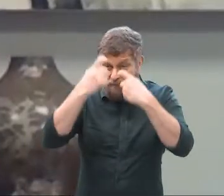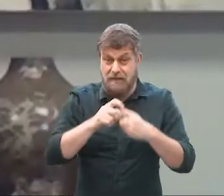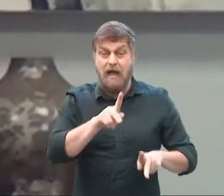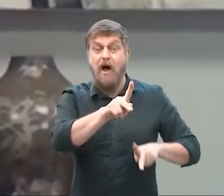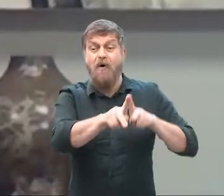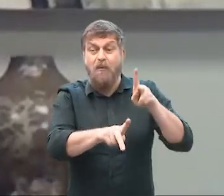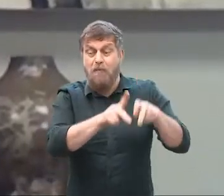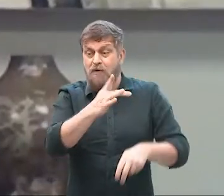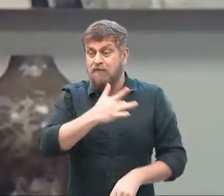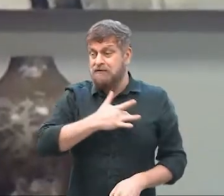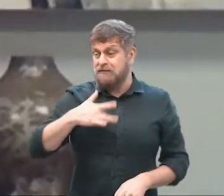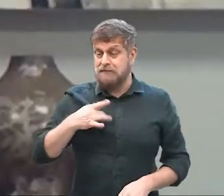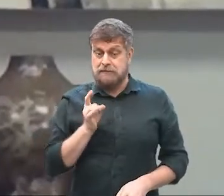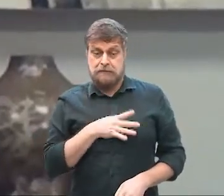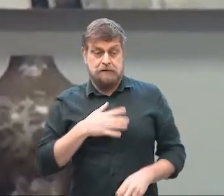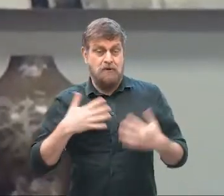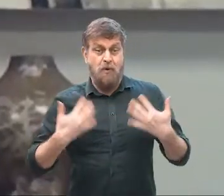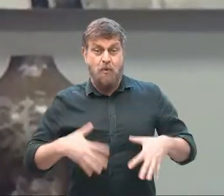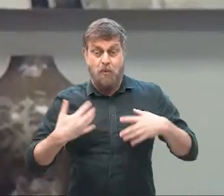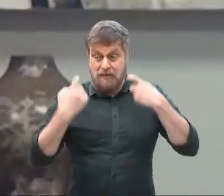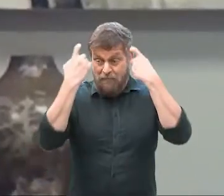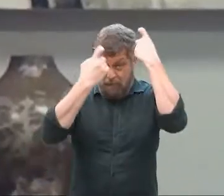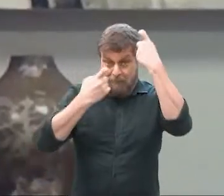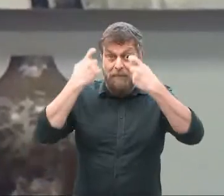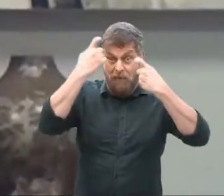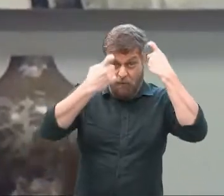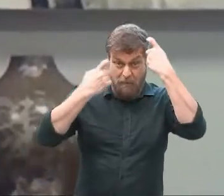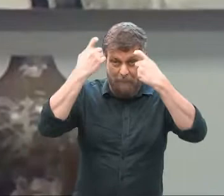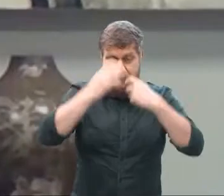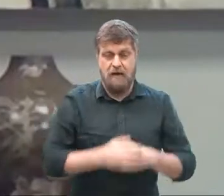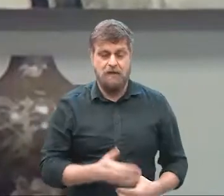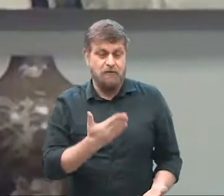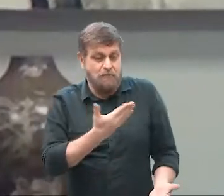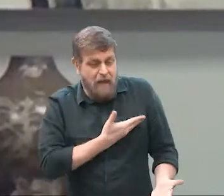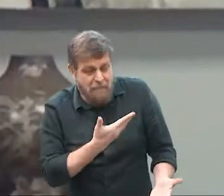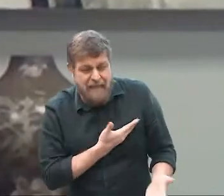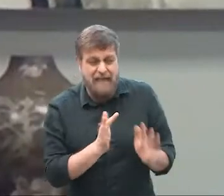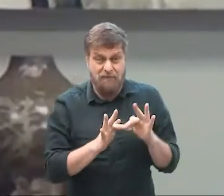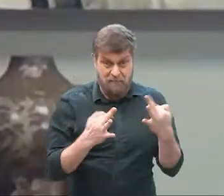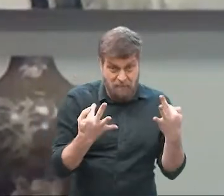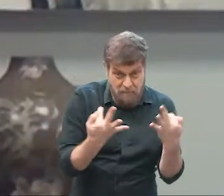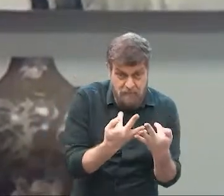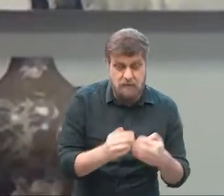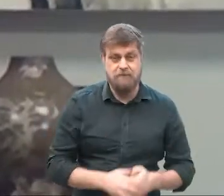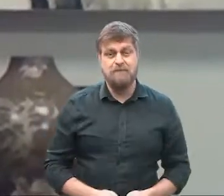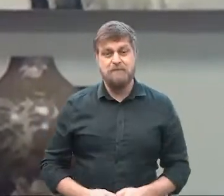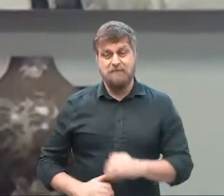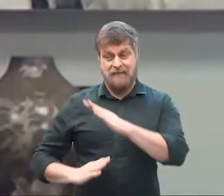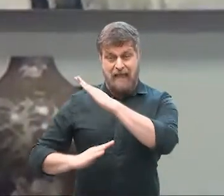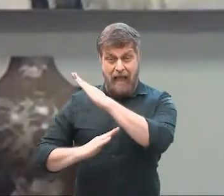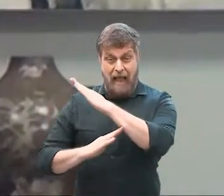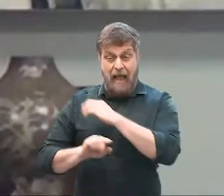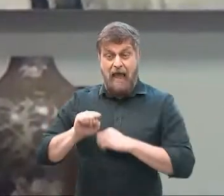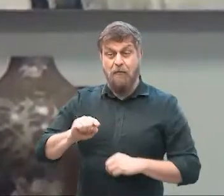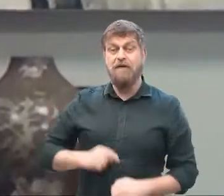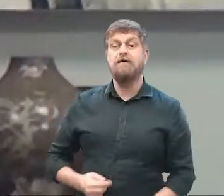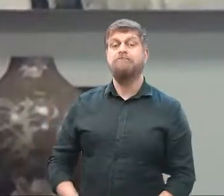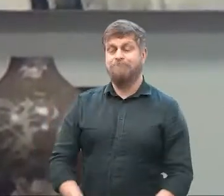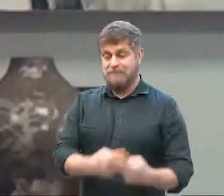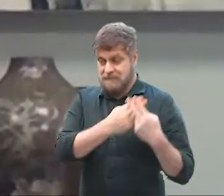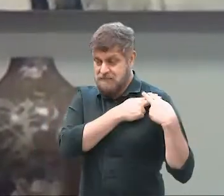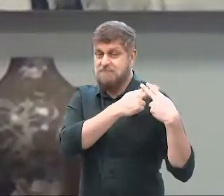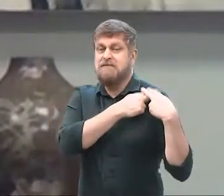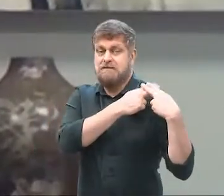povo campineiro, preocupada com a saúde dos seus entes queridos, dos seus amigos. E a Câmara não se furtou a responsabilidade